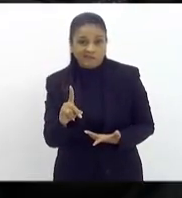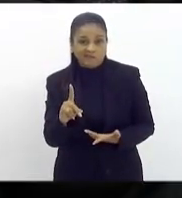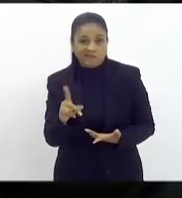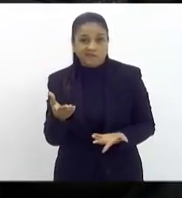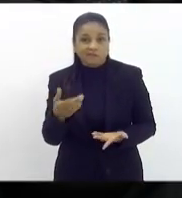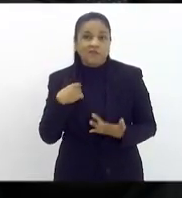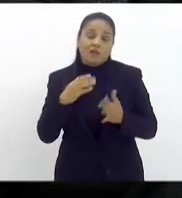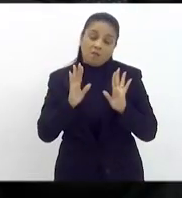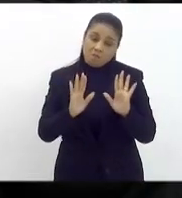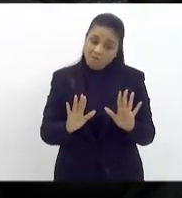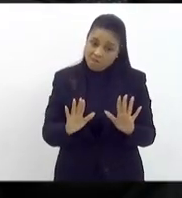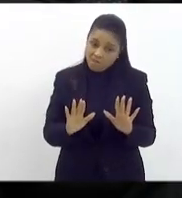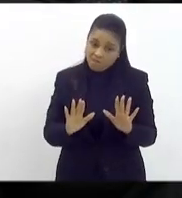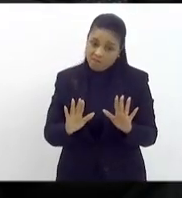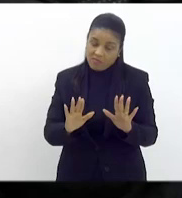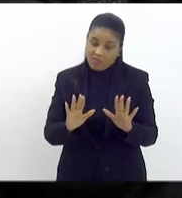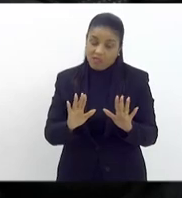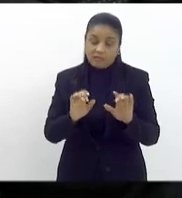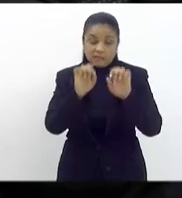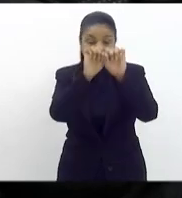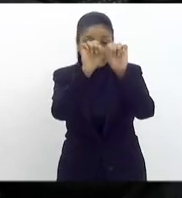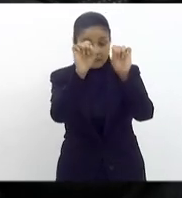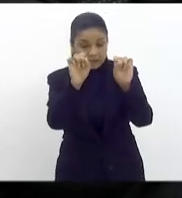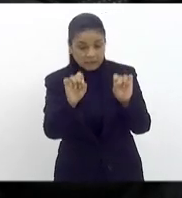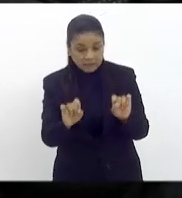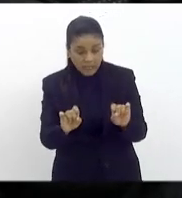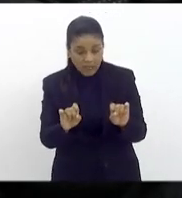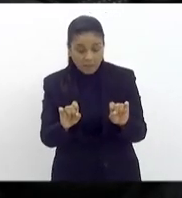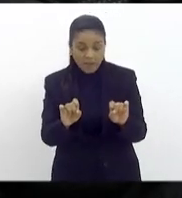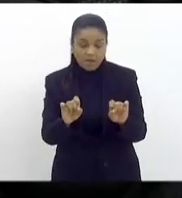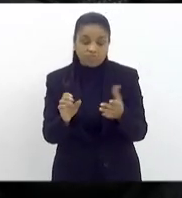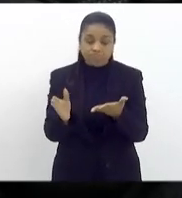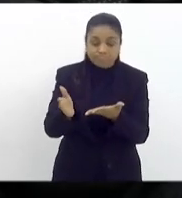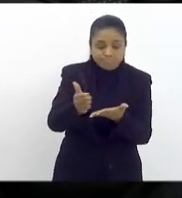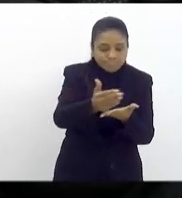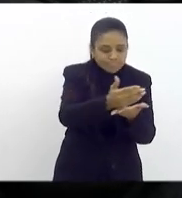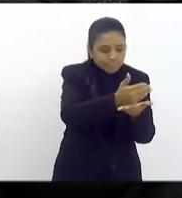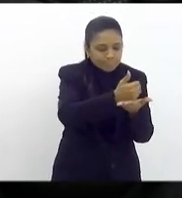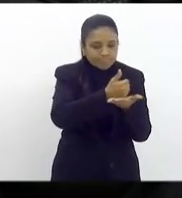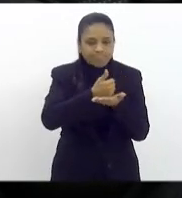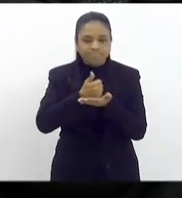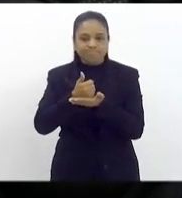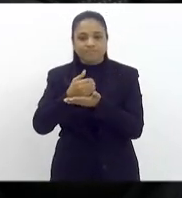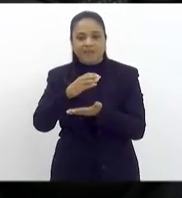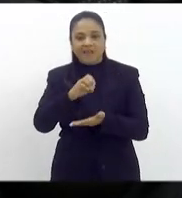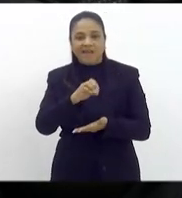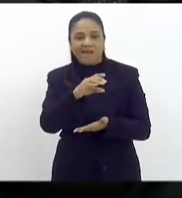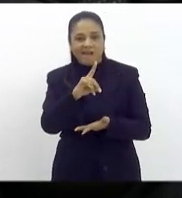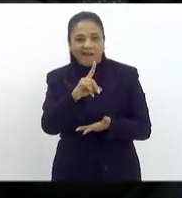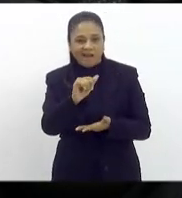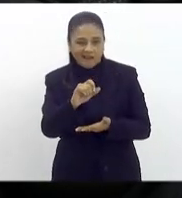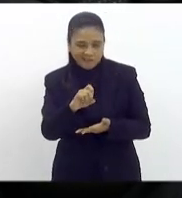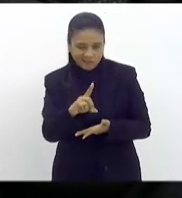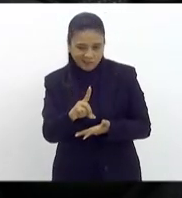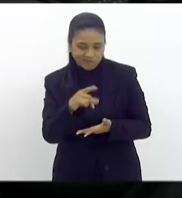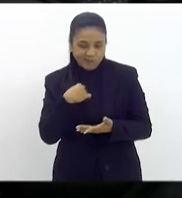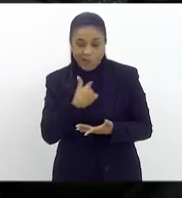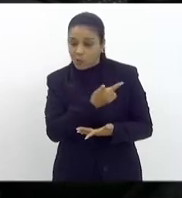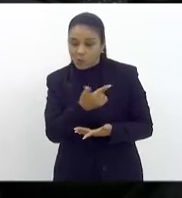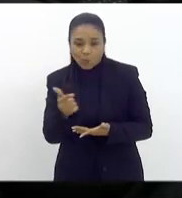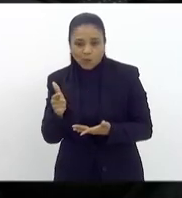desde que seja dentro do sistema de arrecadação do ECAD. O ECAD não tem atribuição para arrecadar